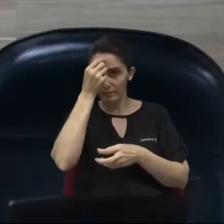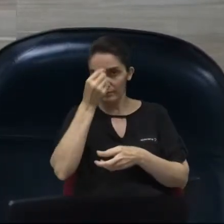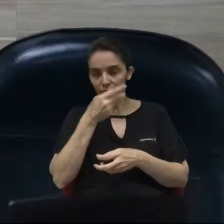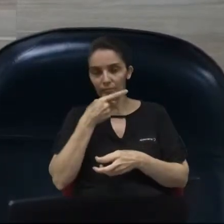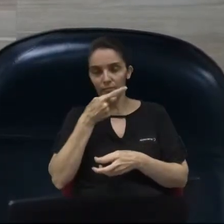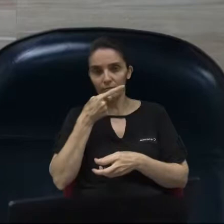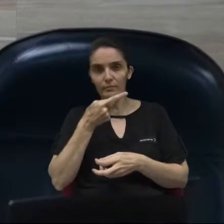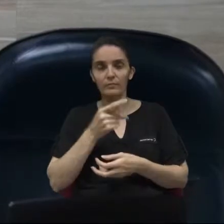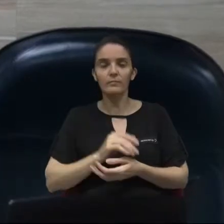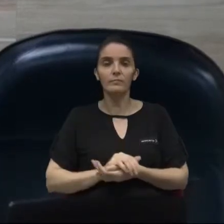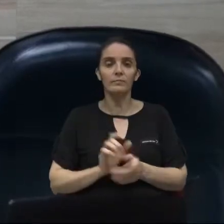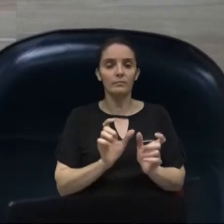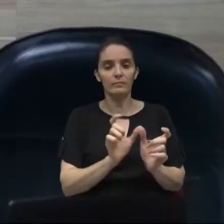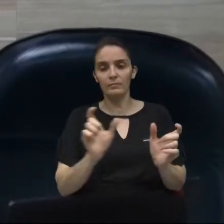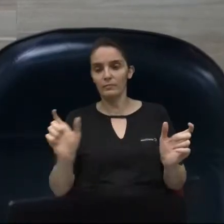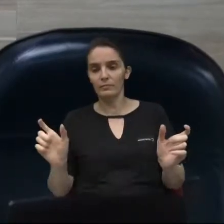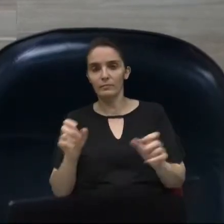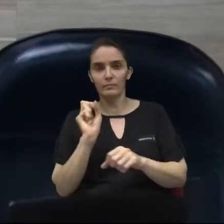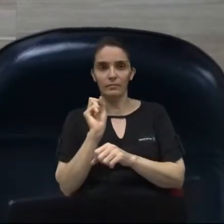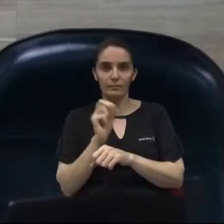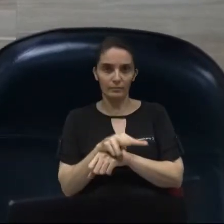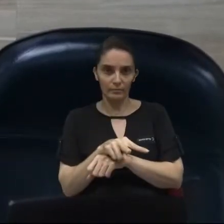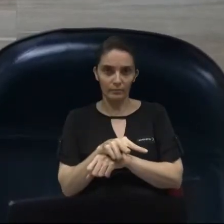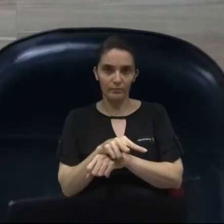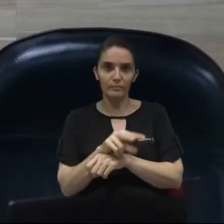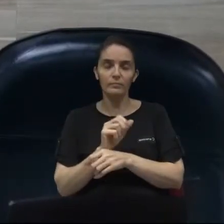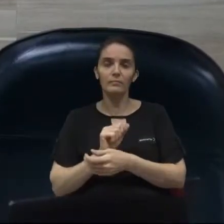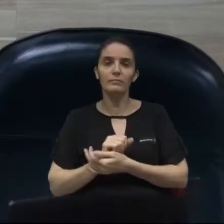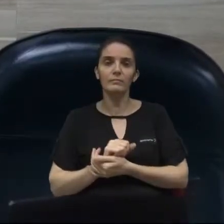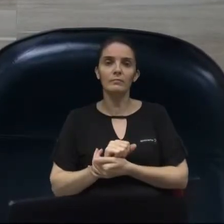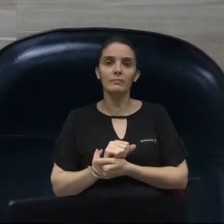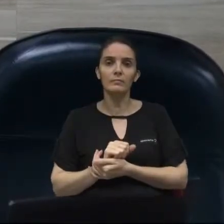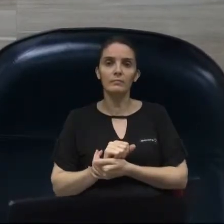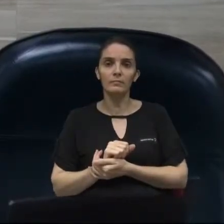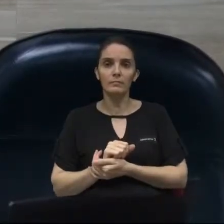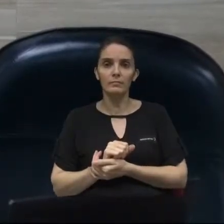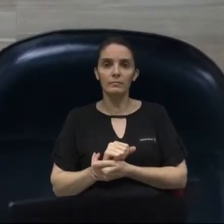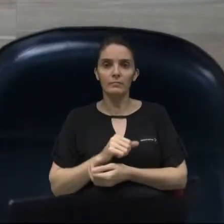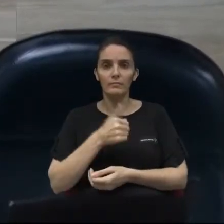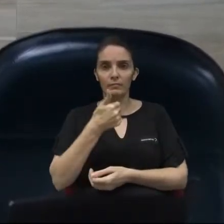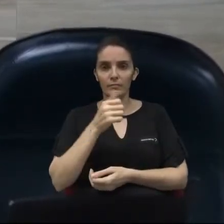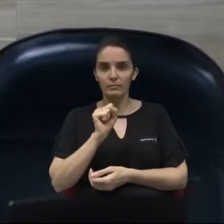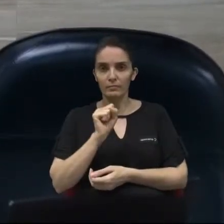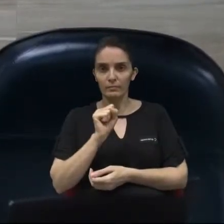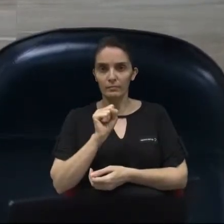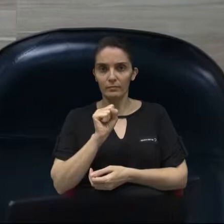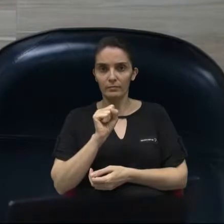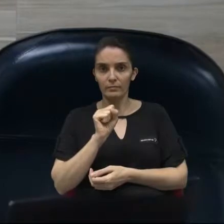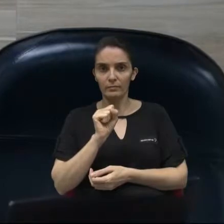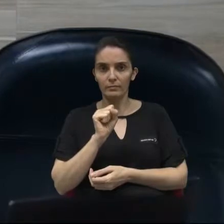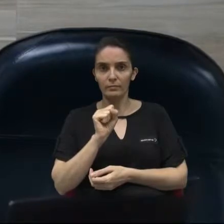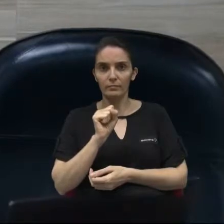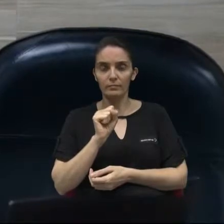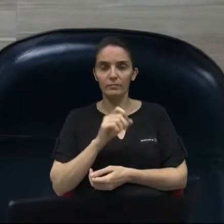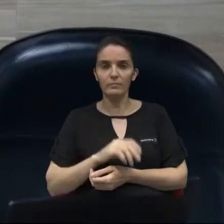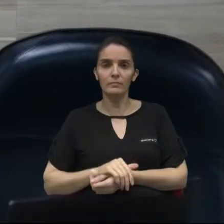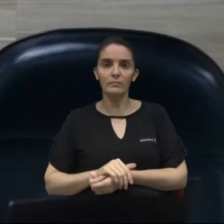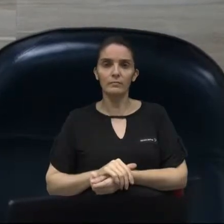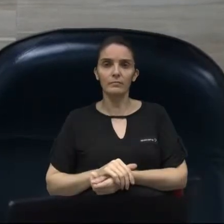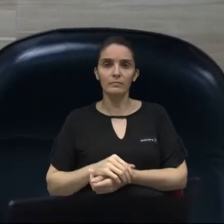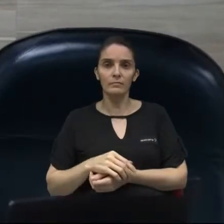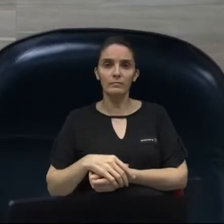sentido. Um vírus ou uma doença está a 18 horas de avião, no máximo.